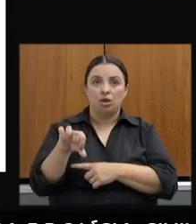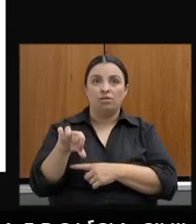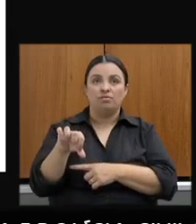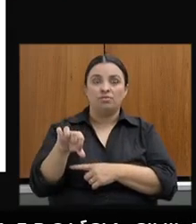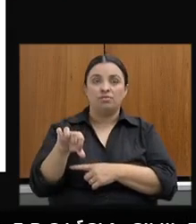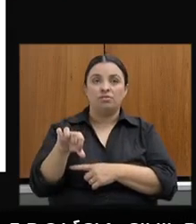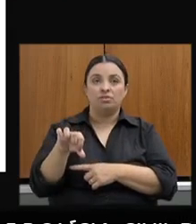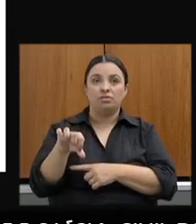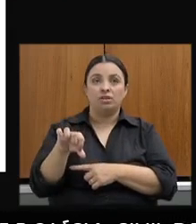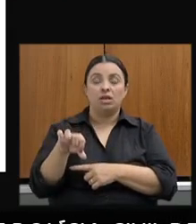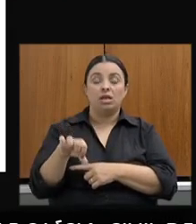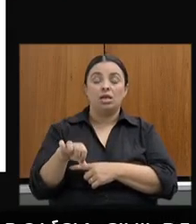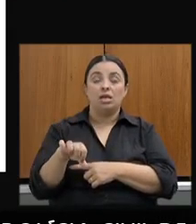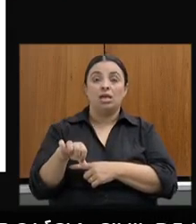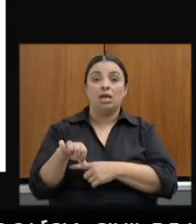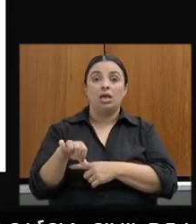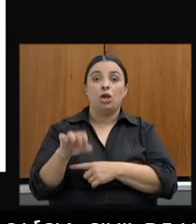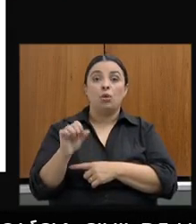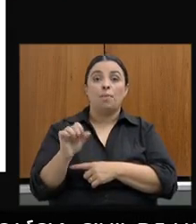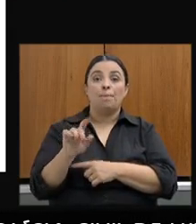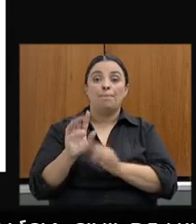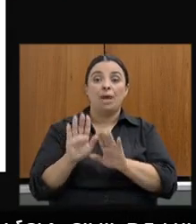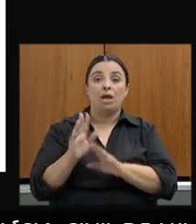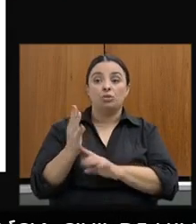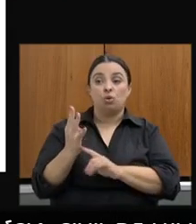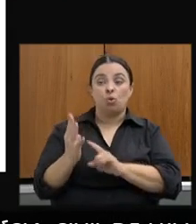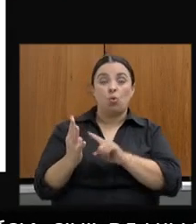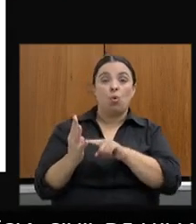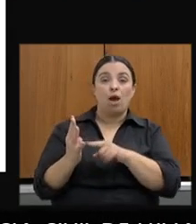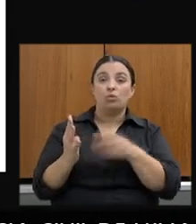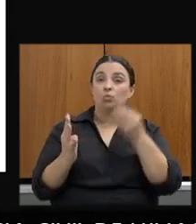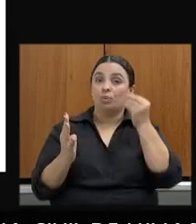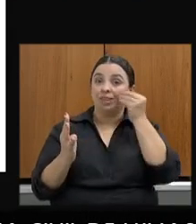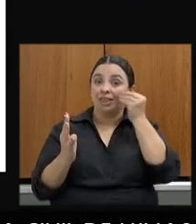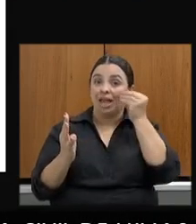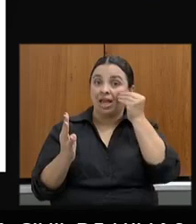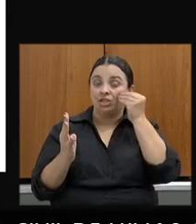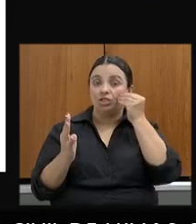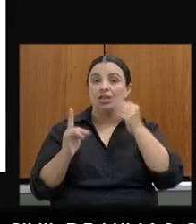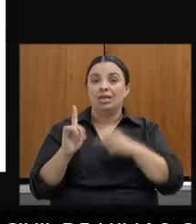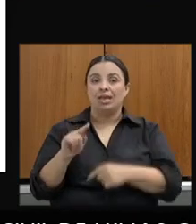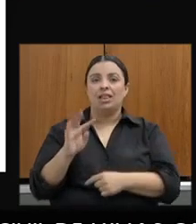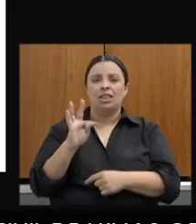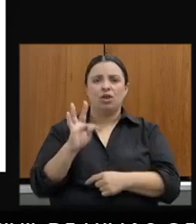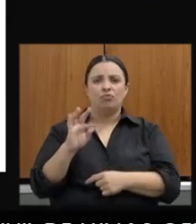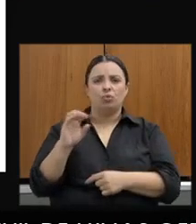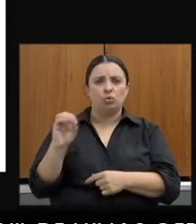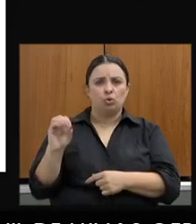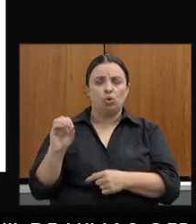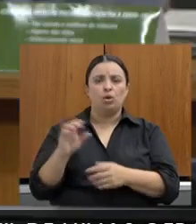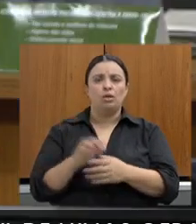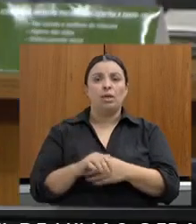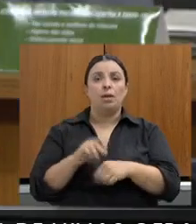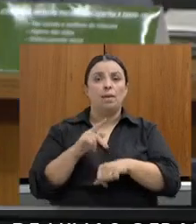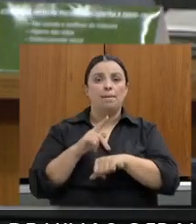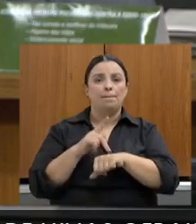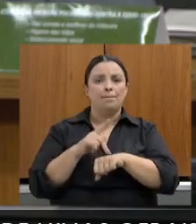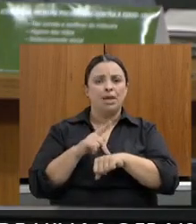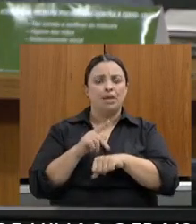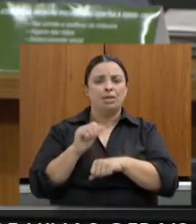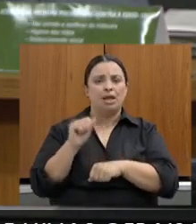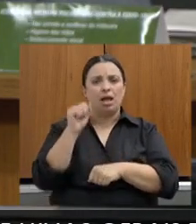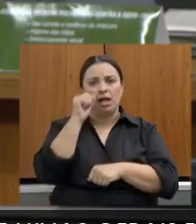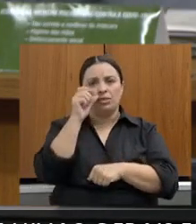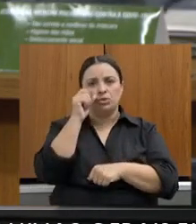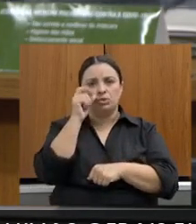quatro delas estão em fase de testes ainda que a Teófilo Otoni Pedra Azul Almenara e Nanuque